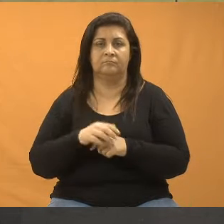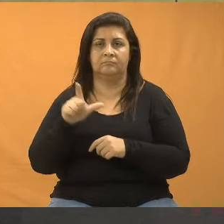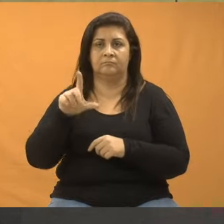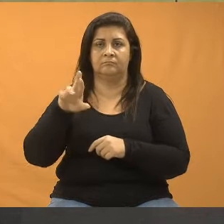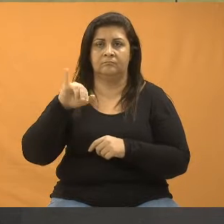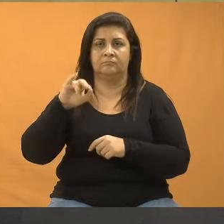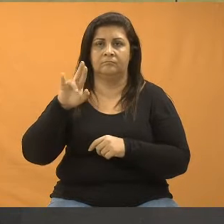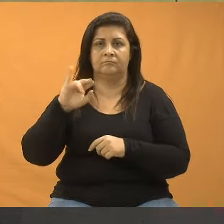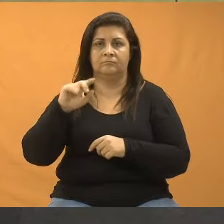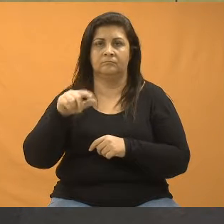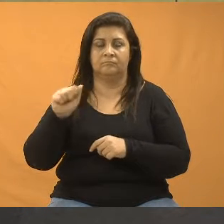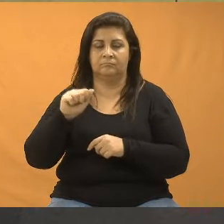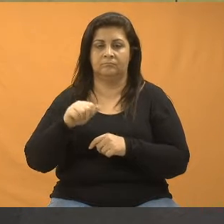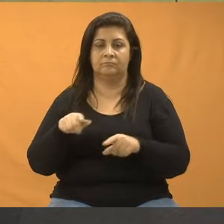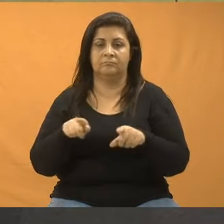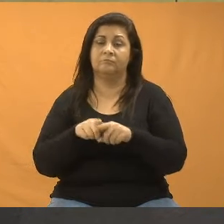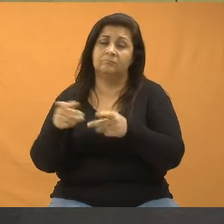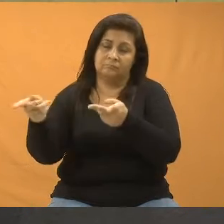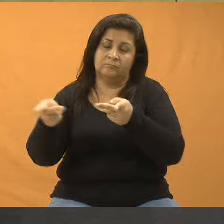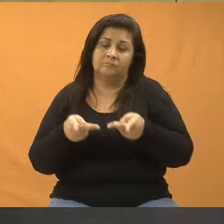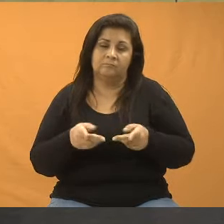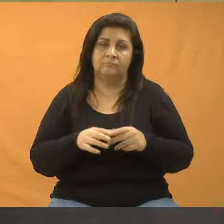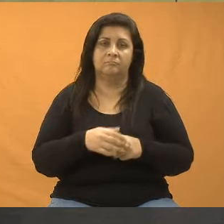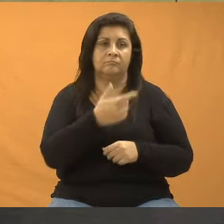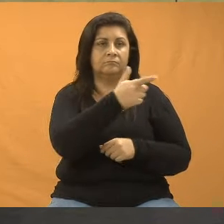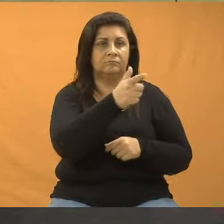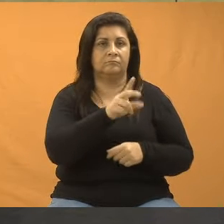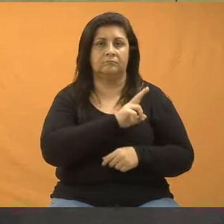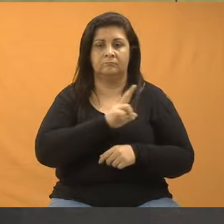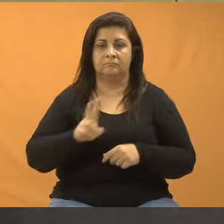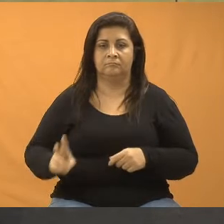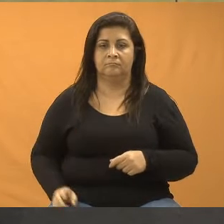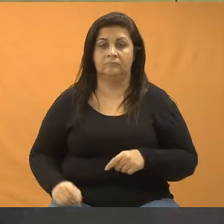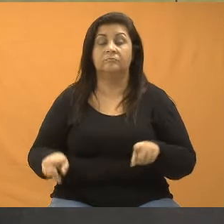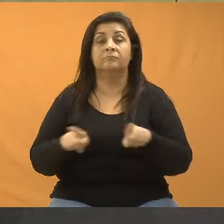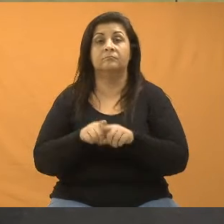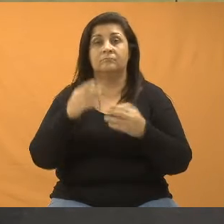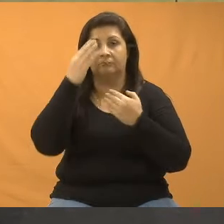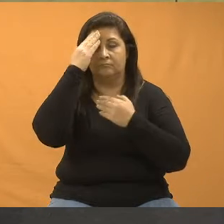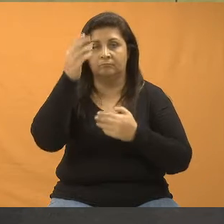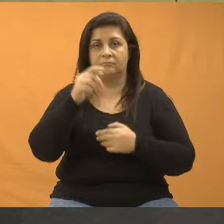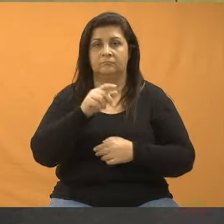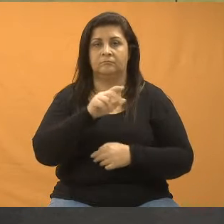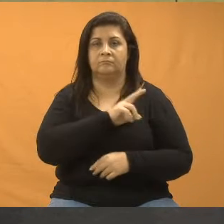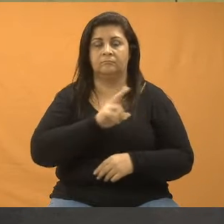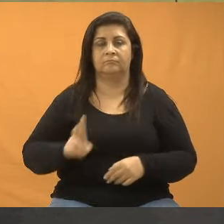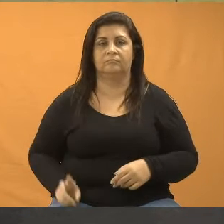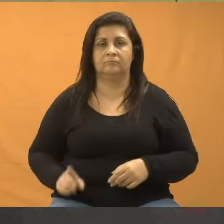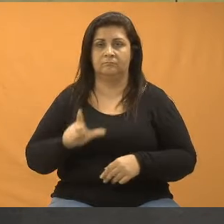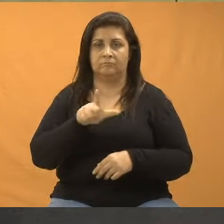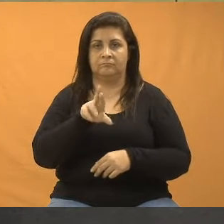feito o convite, e dos demais vereadores presentes, a Lucimar e o Juarez.